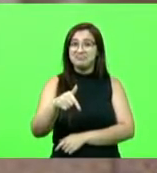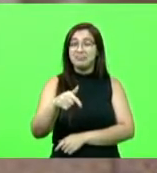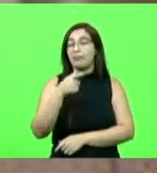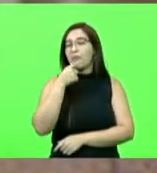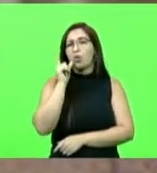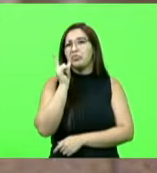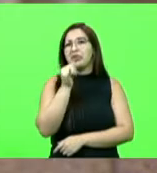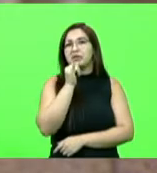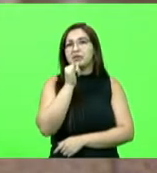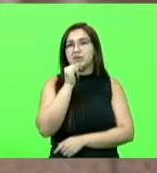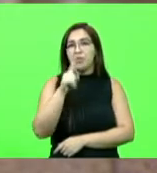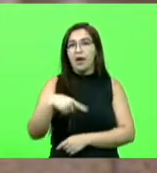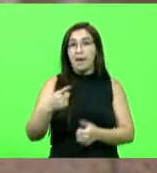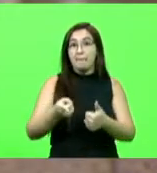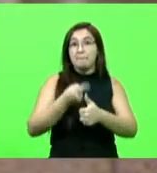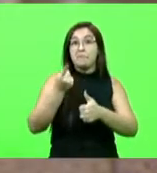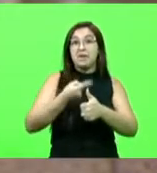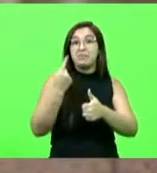foi a primeira sessão